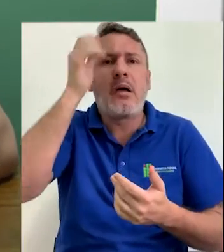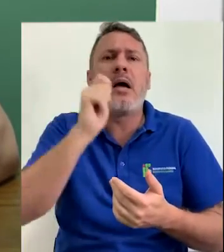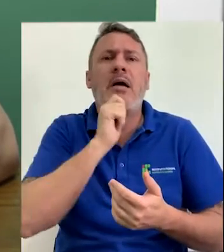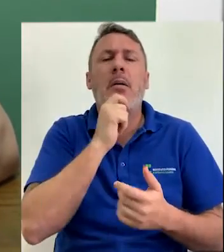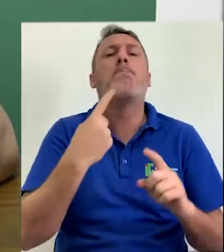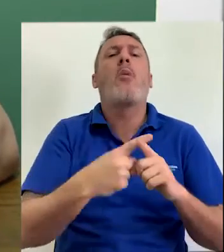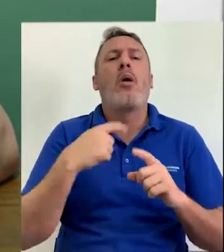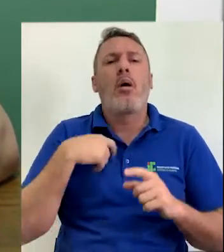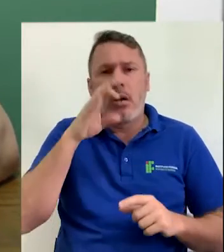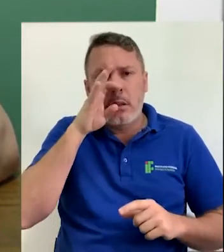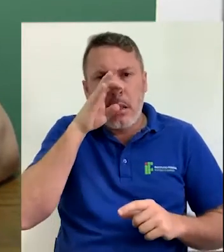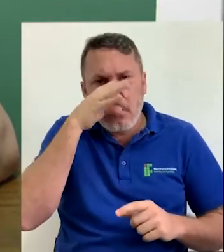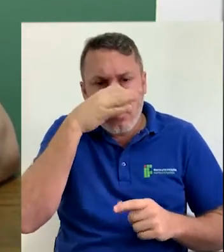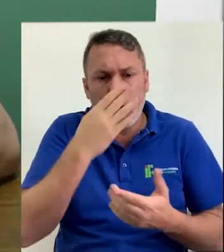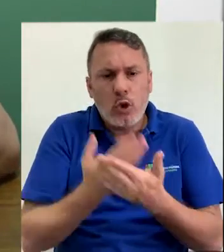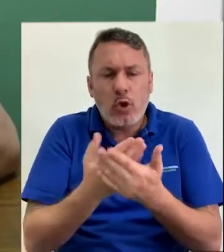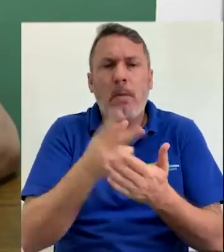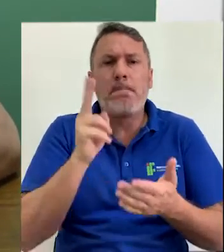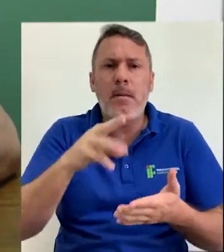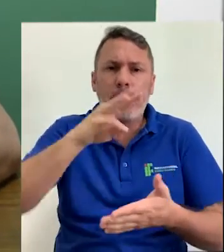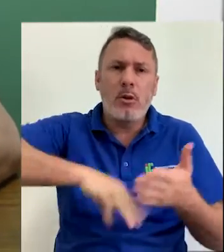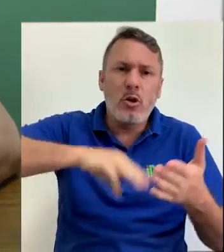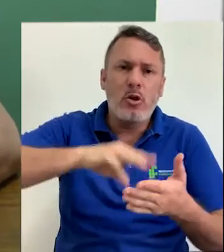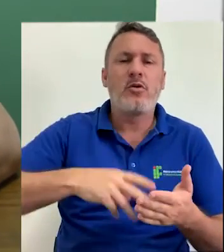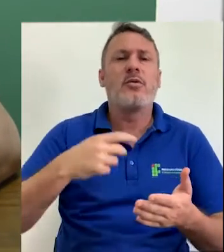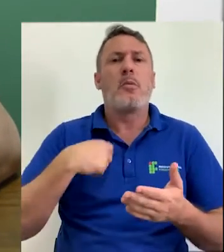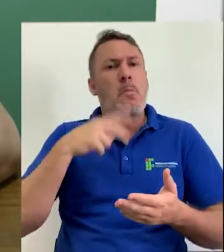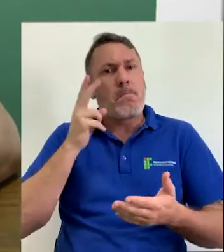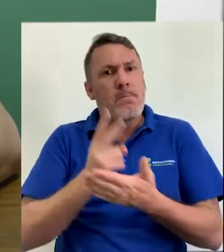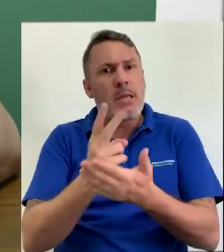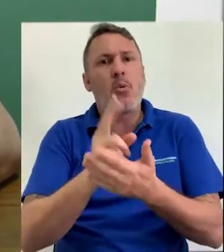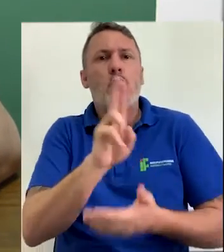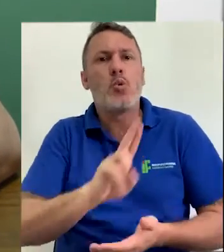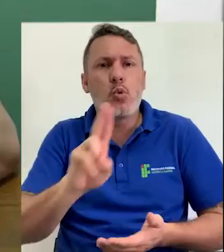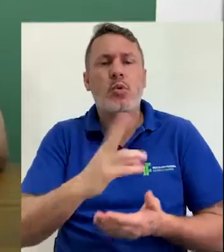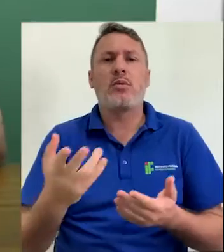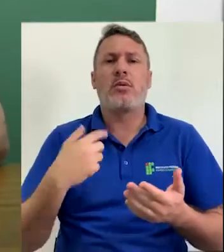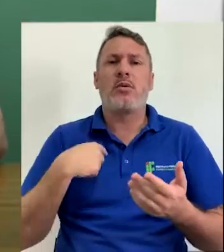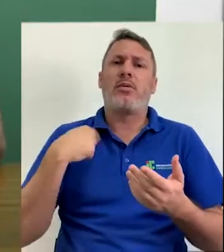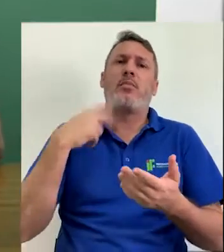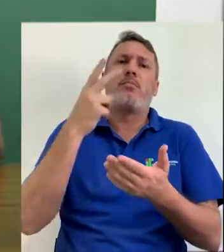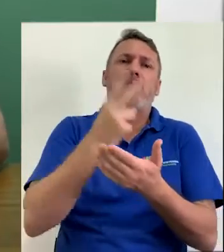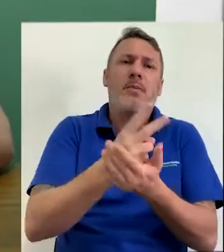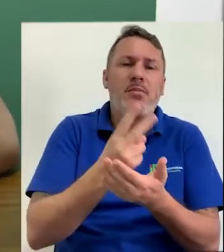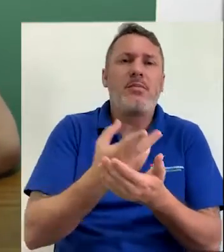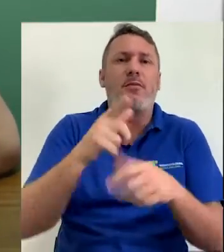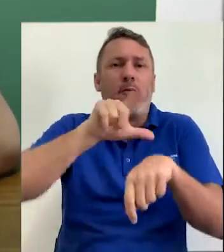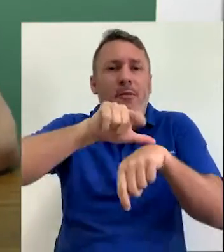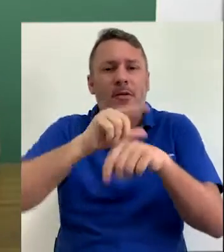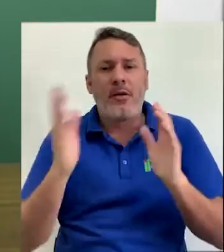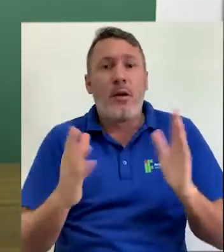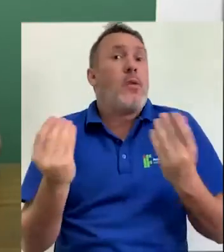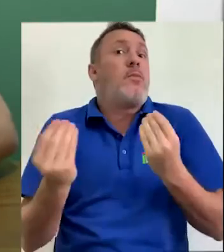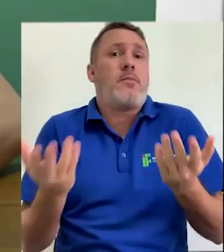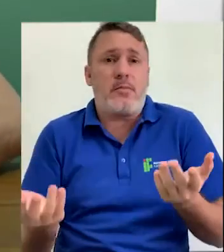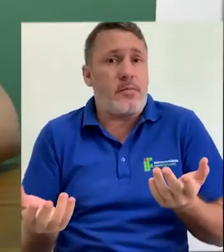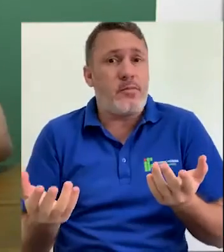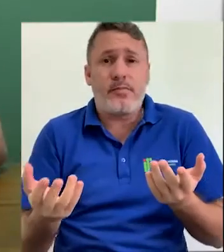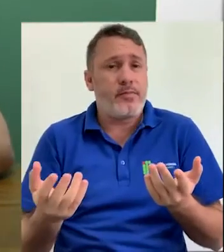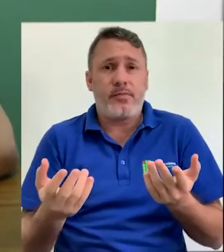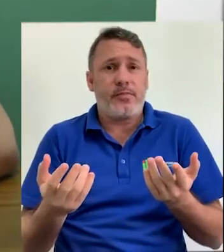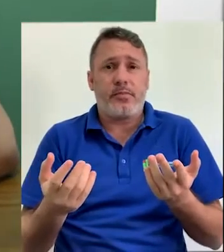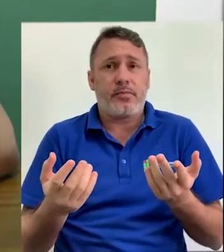horário de estudos, com aquelas ferramentas. O que Einstein quer dizer é o seguinte: não está